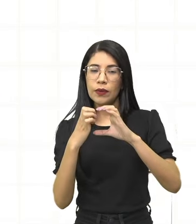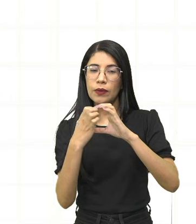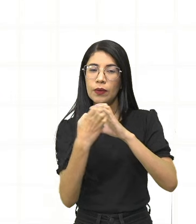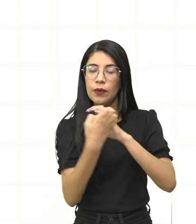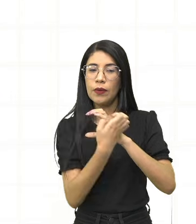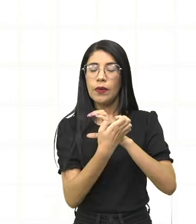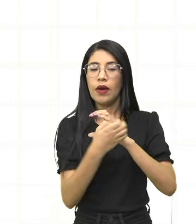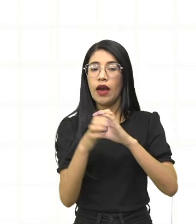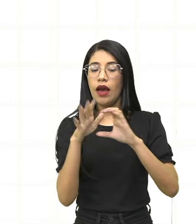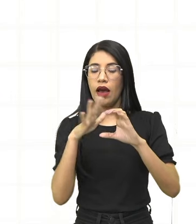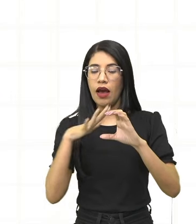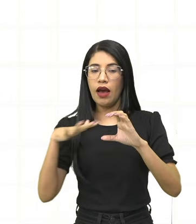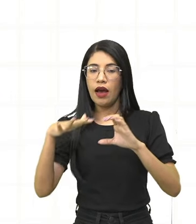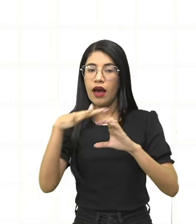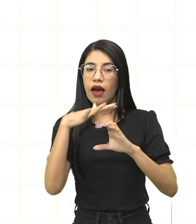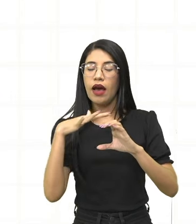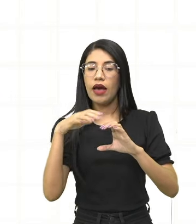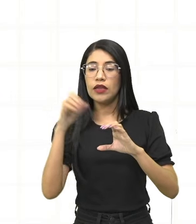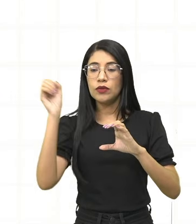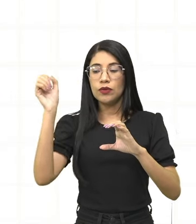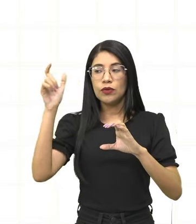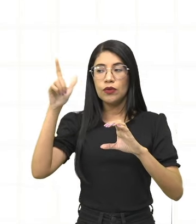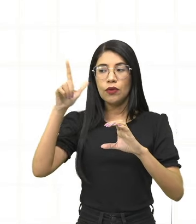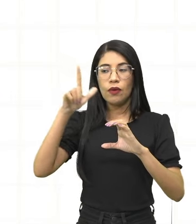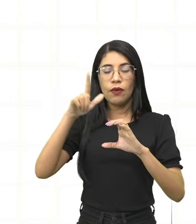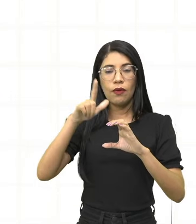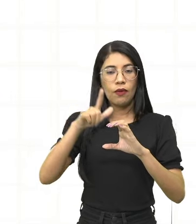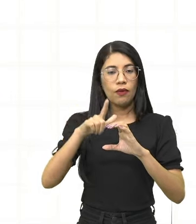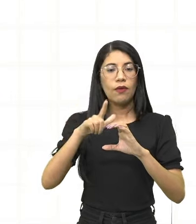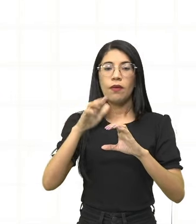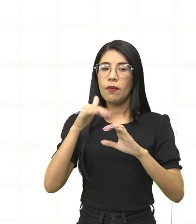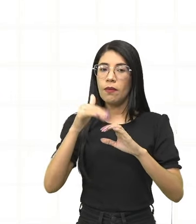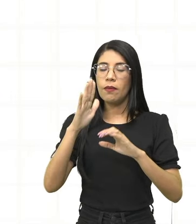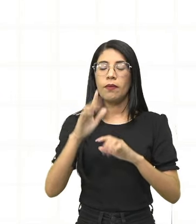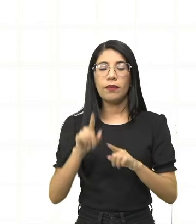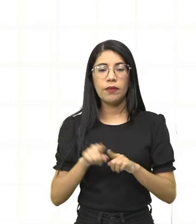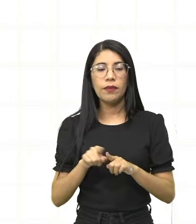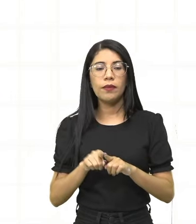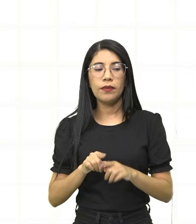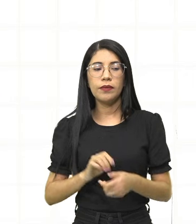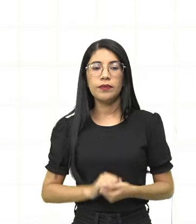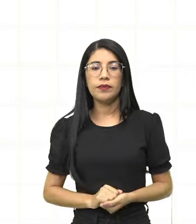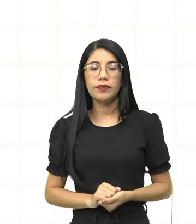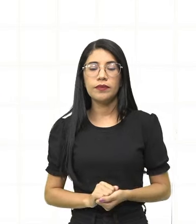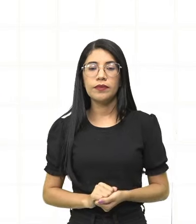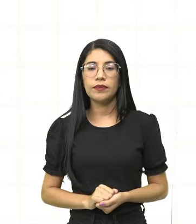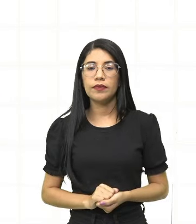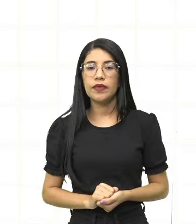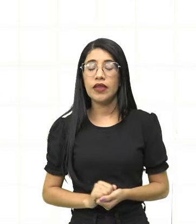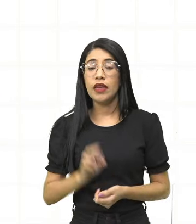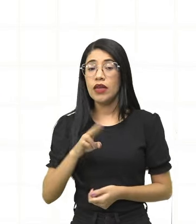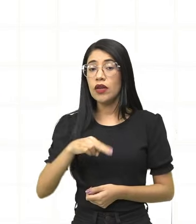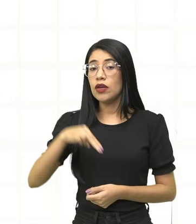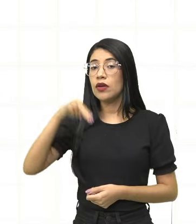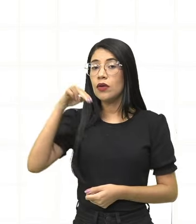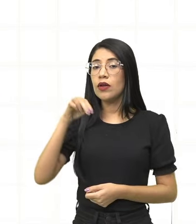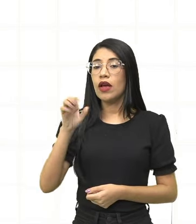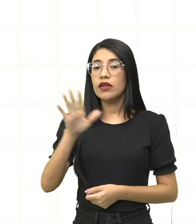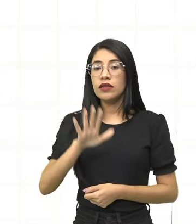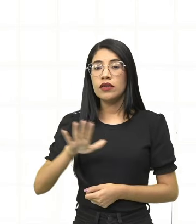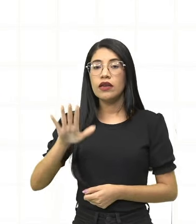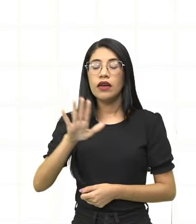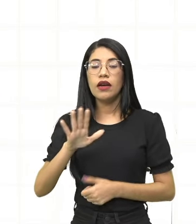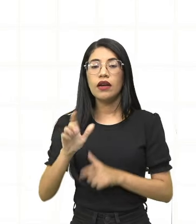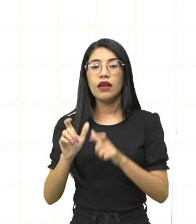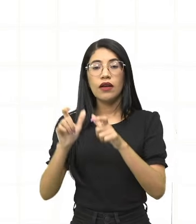ser a área onde a gente tem essa maior incidência de radiação solar. E o Nordeste é uma das regiões,